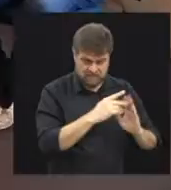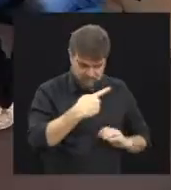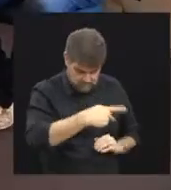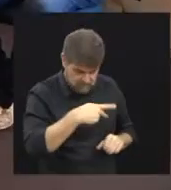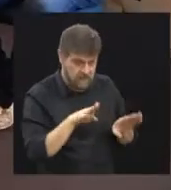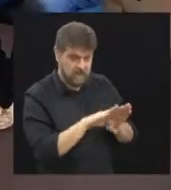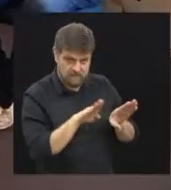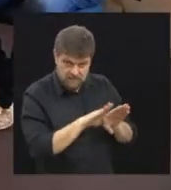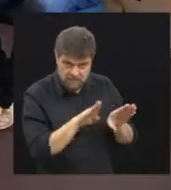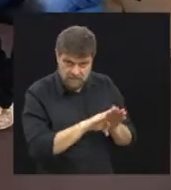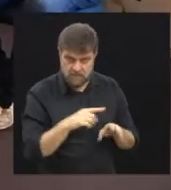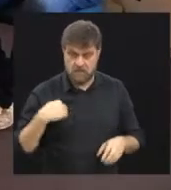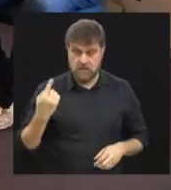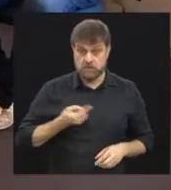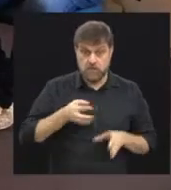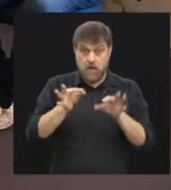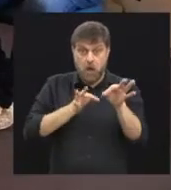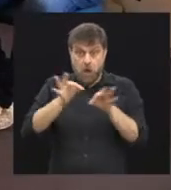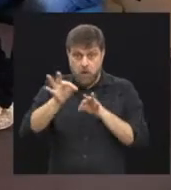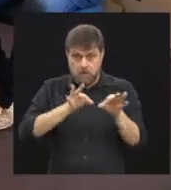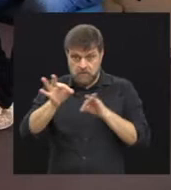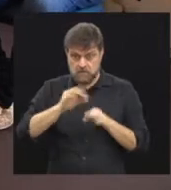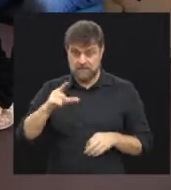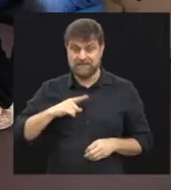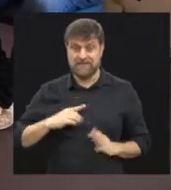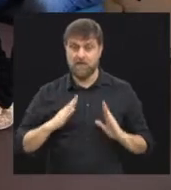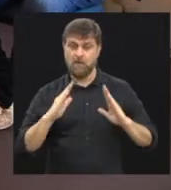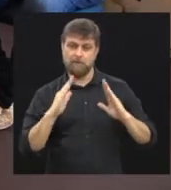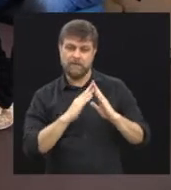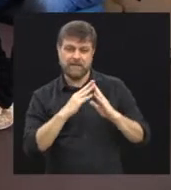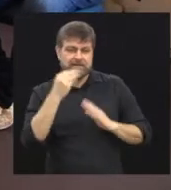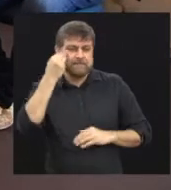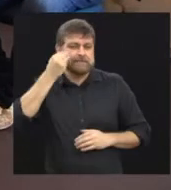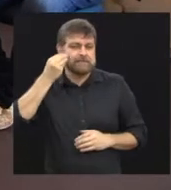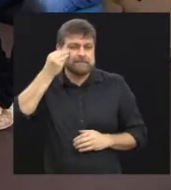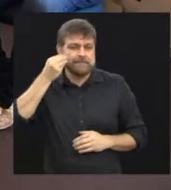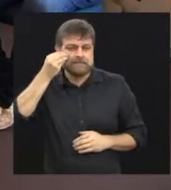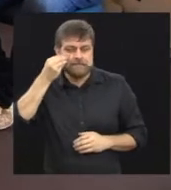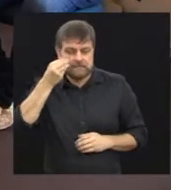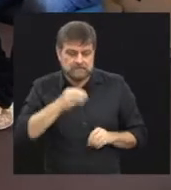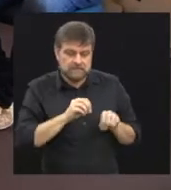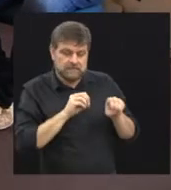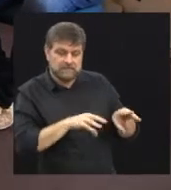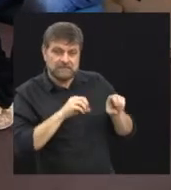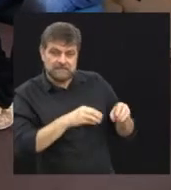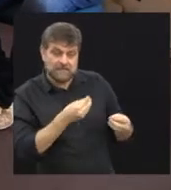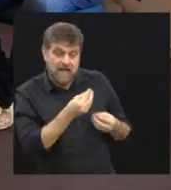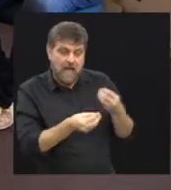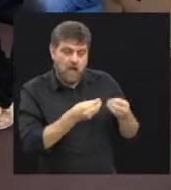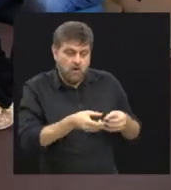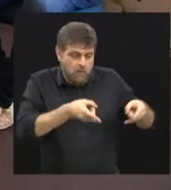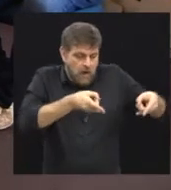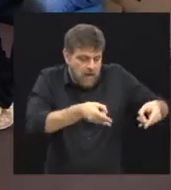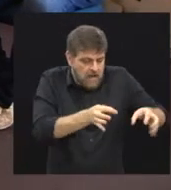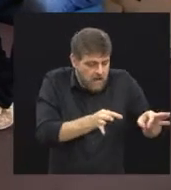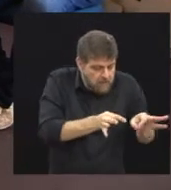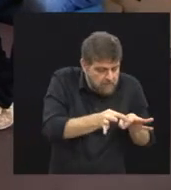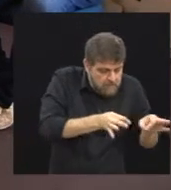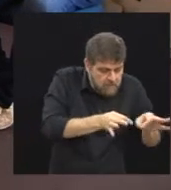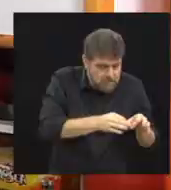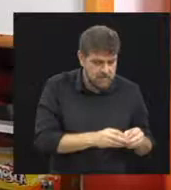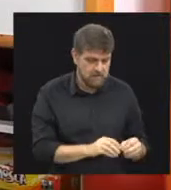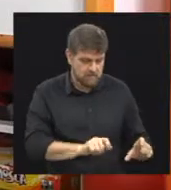residências. E nós temos um projeto da Casa Experimental que ensina como lidar, como arrumar uma cama, mexer